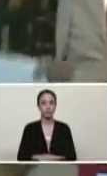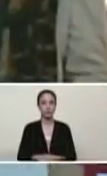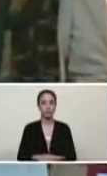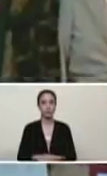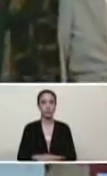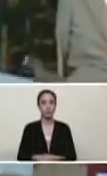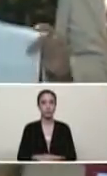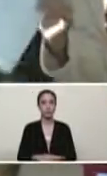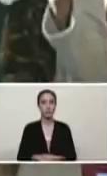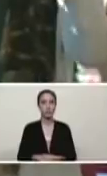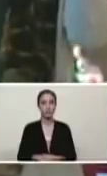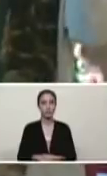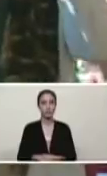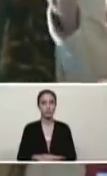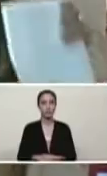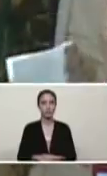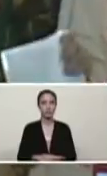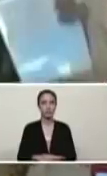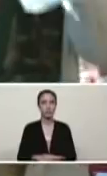de existência